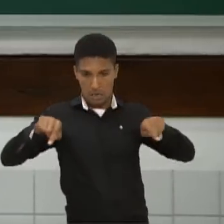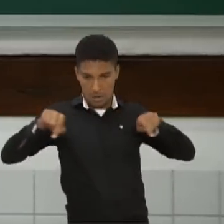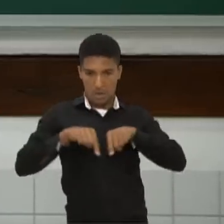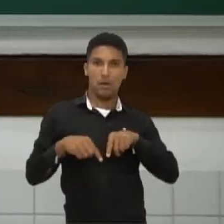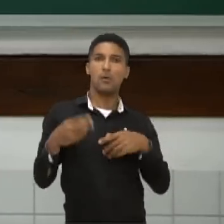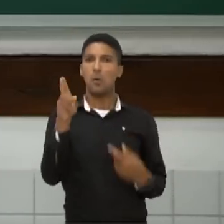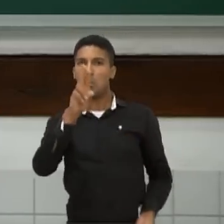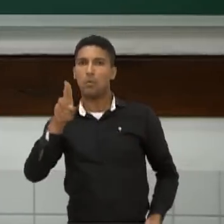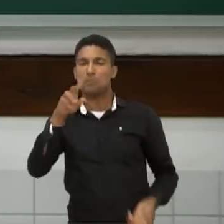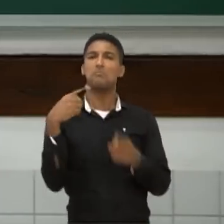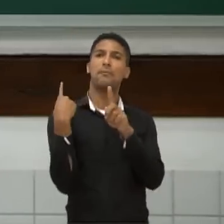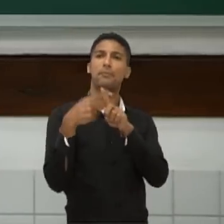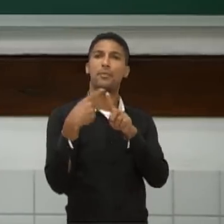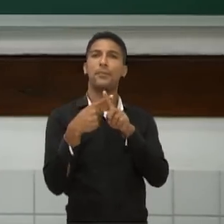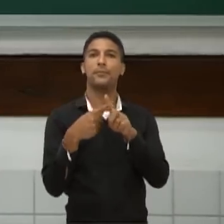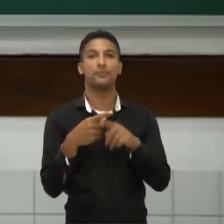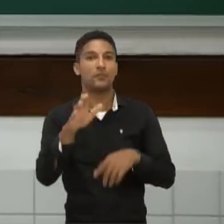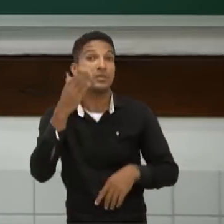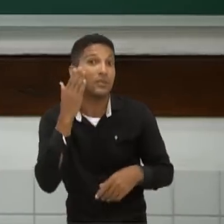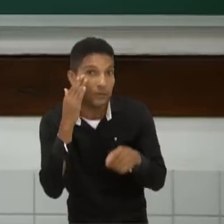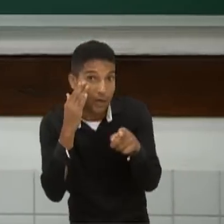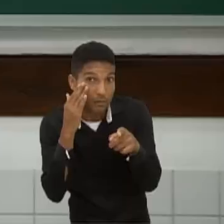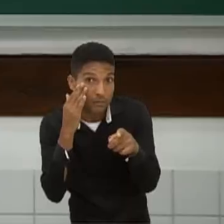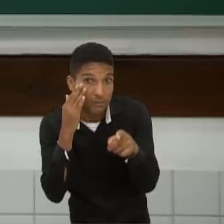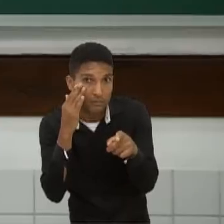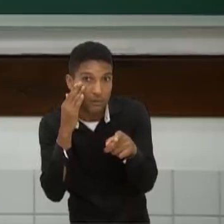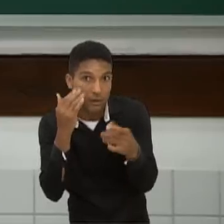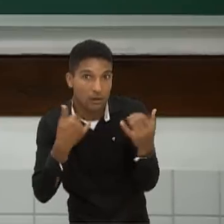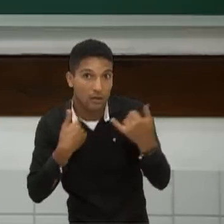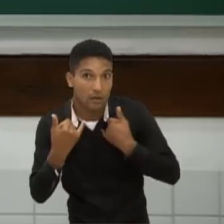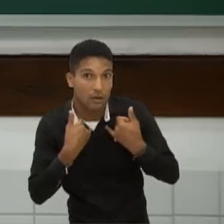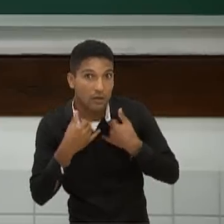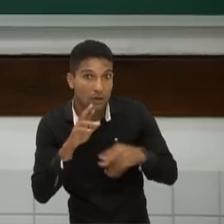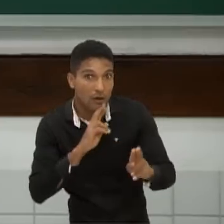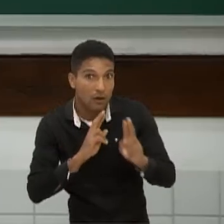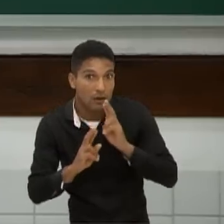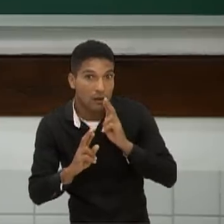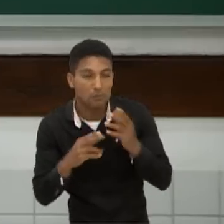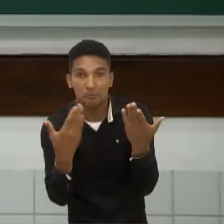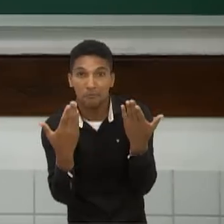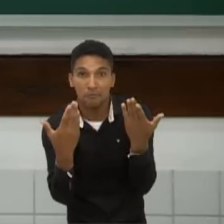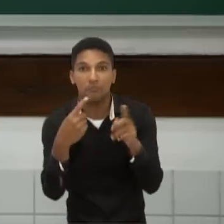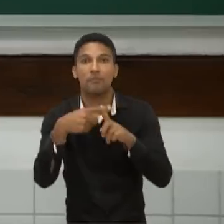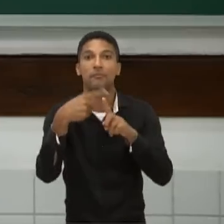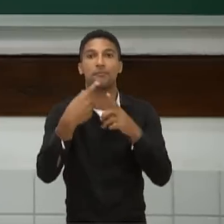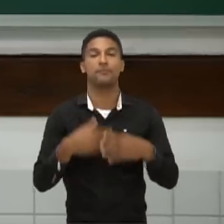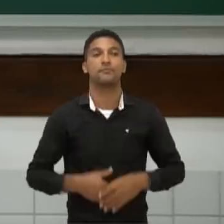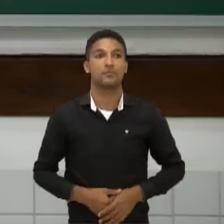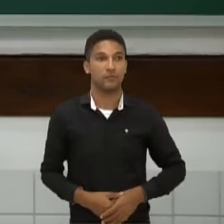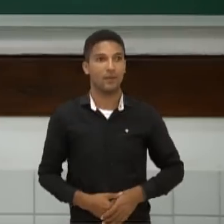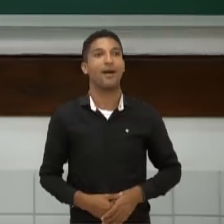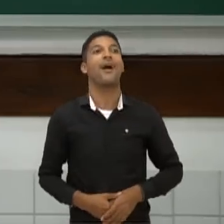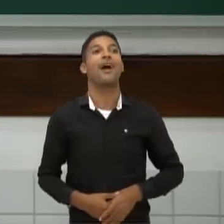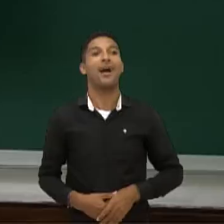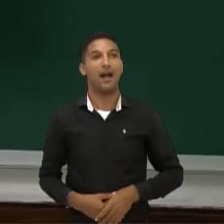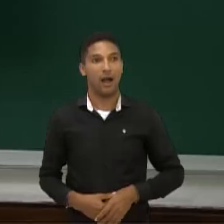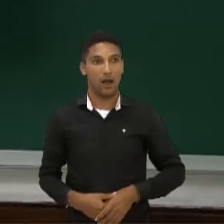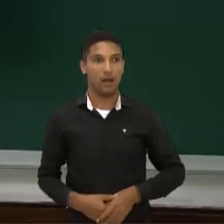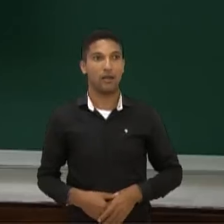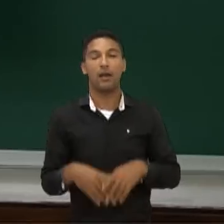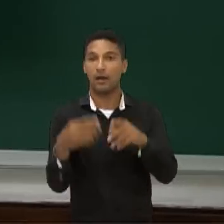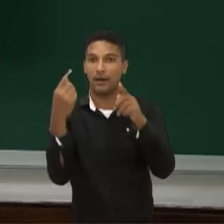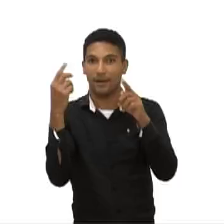lá, pensando aqui com a professora. Será? Por quê? Olha só por quê. Aqui,